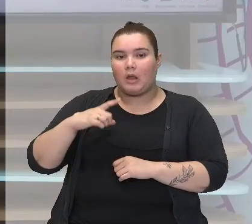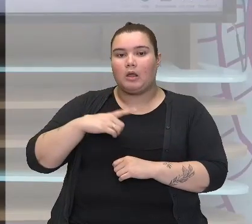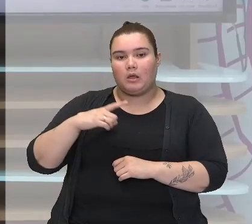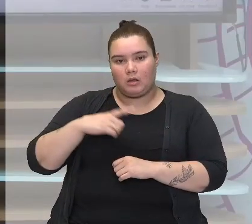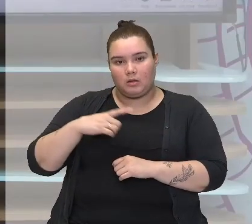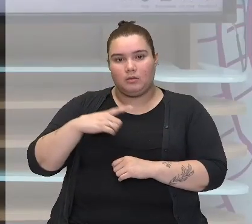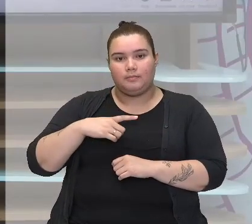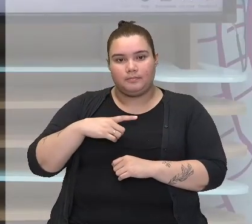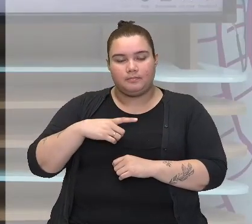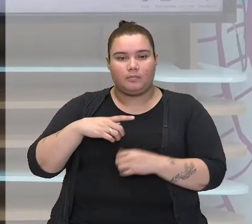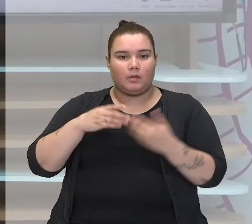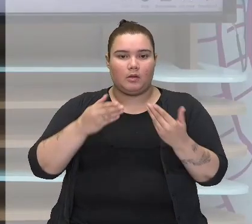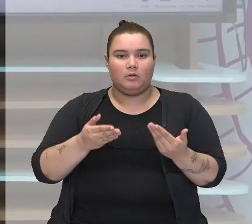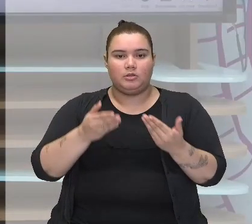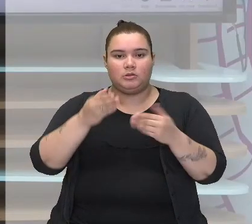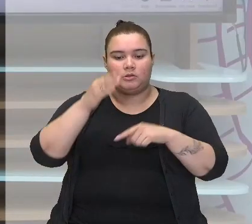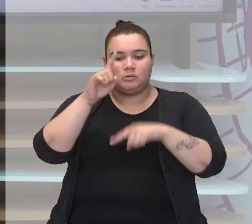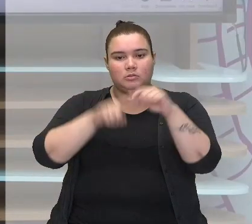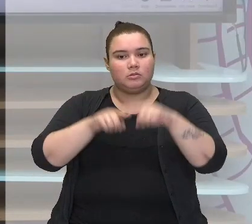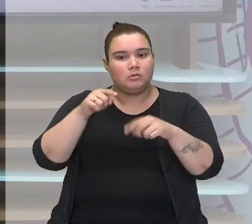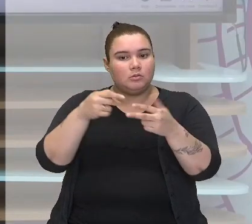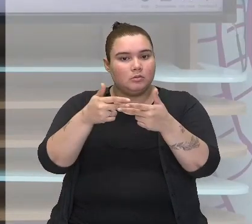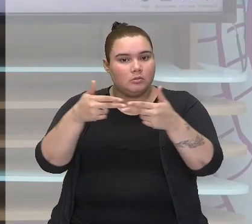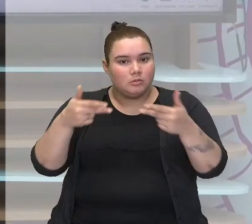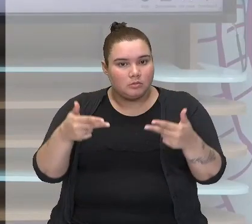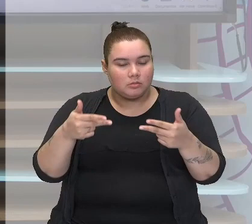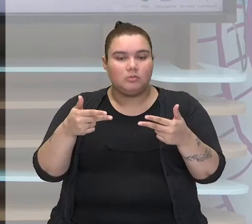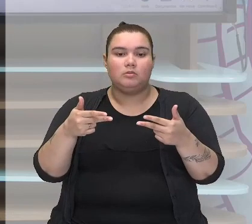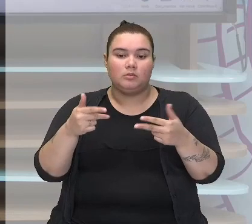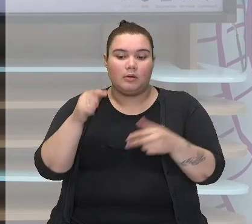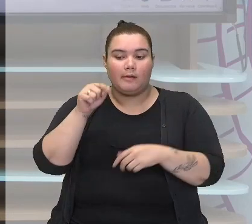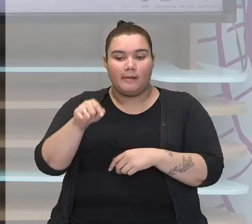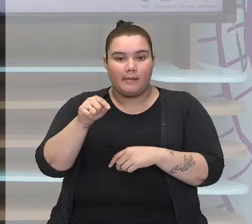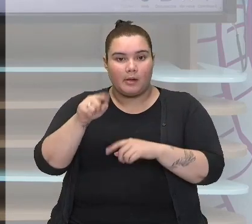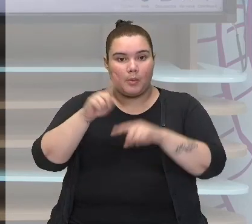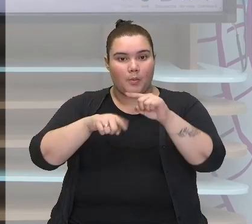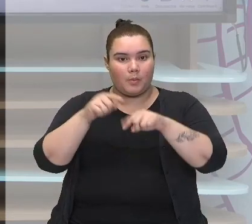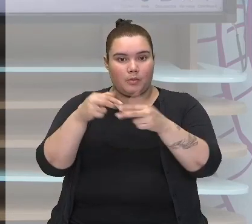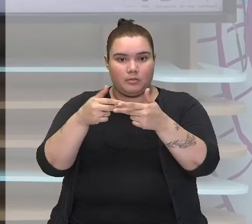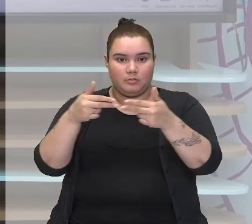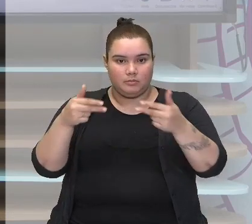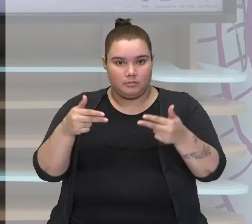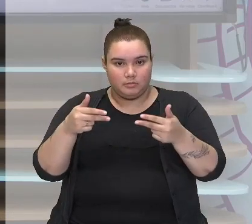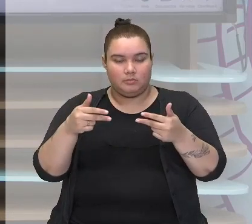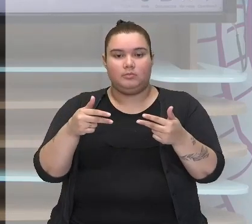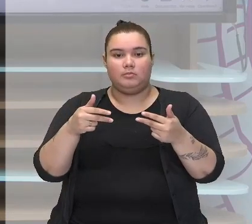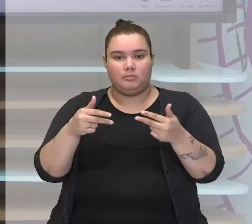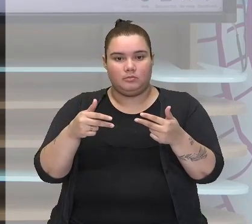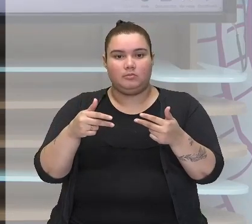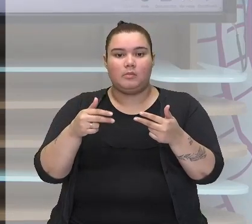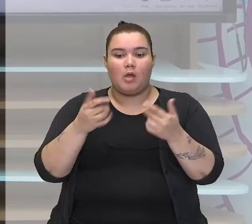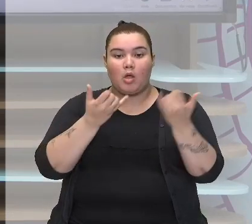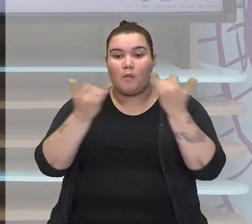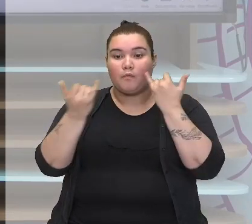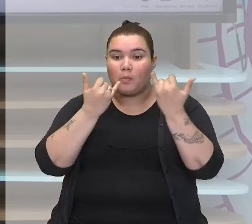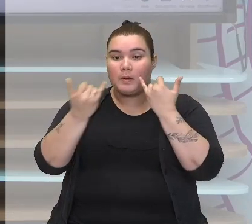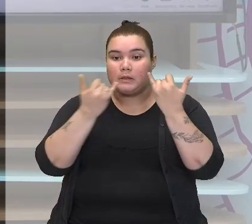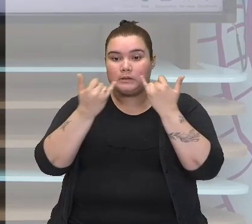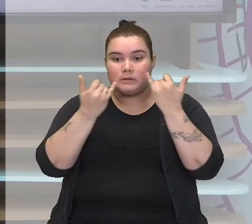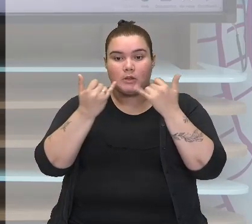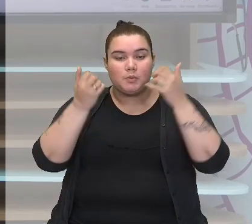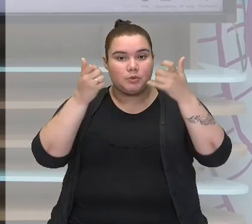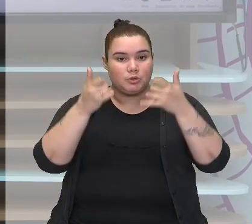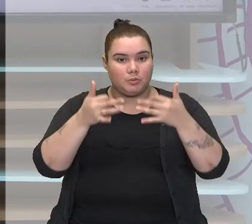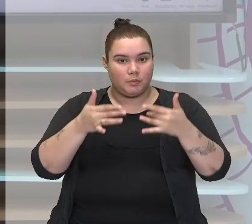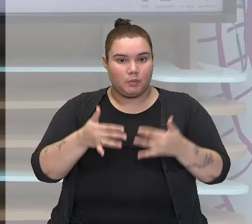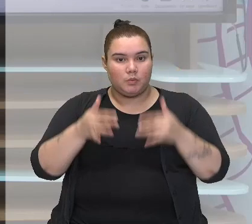de coisa que é um objeto, certo? Esse objeto, ele foi dada a informação desse objeto, então